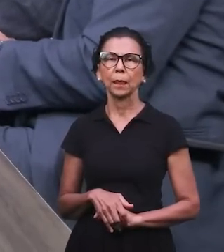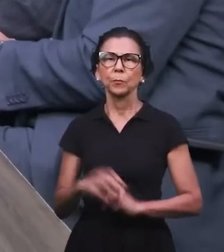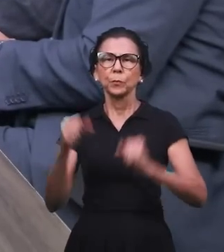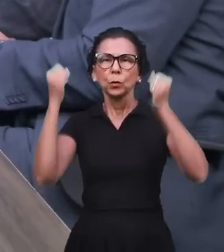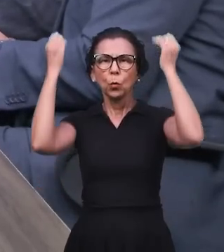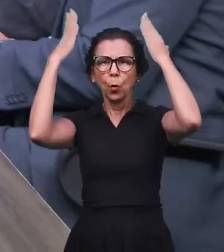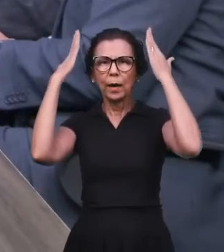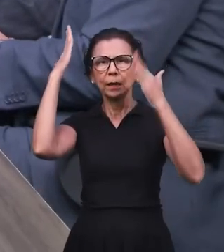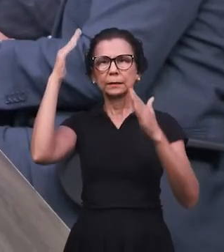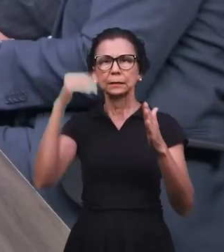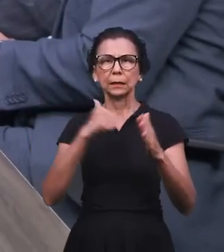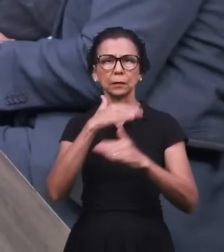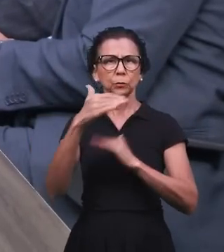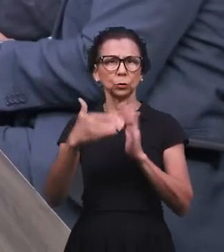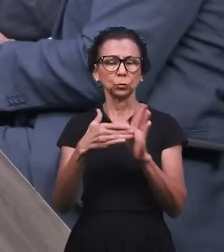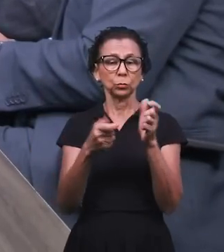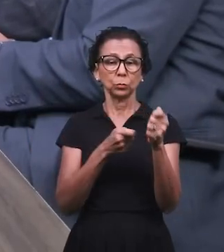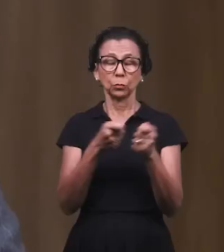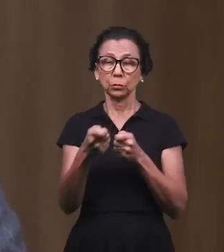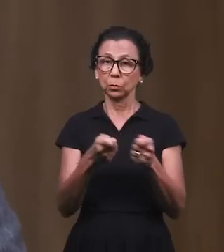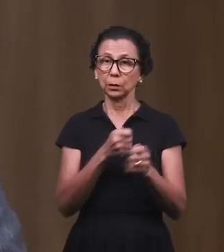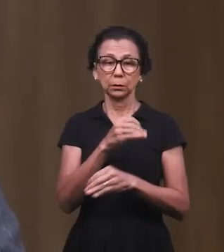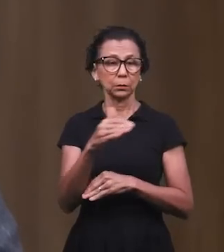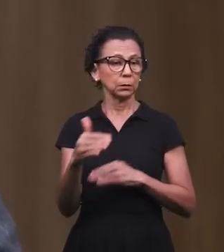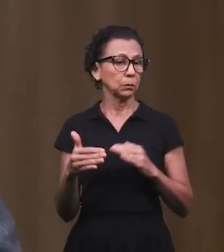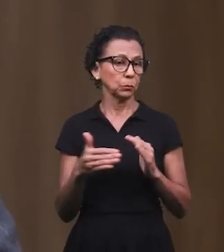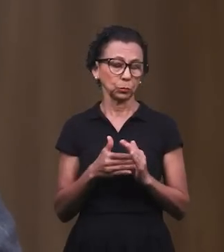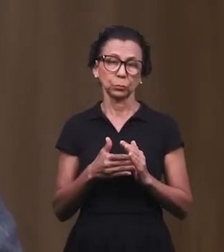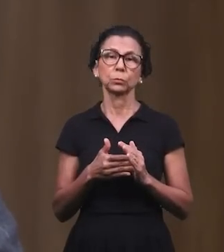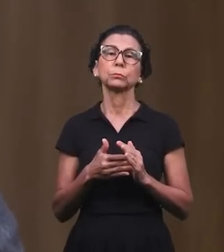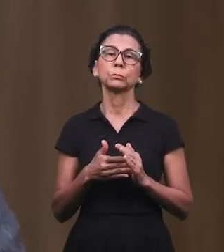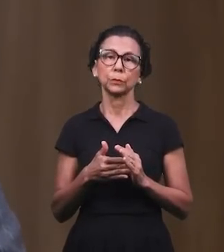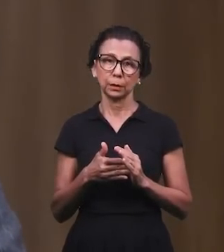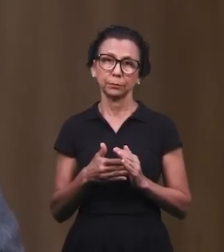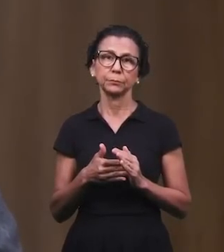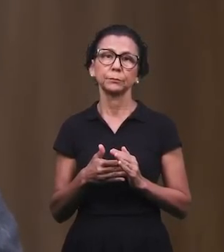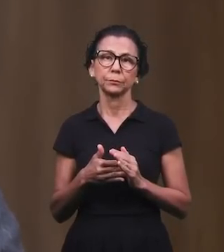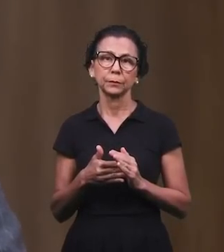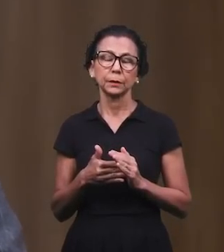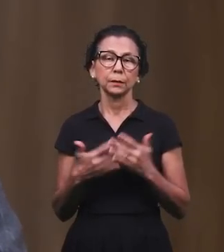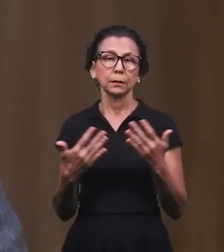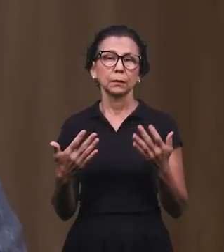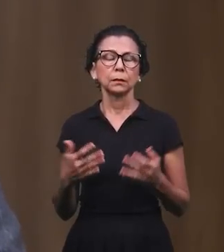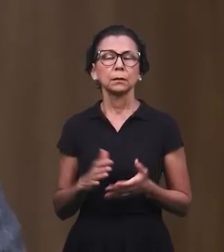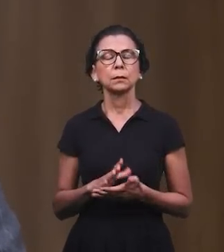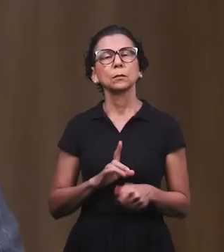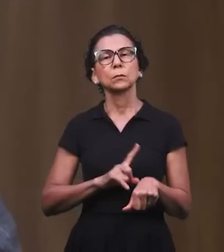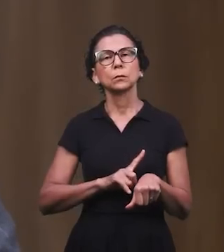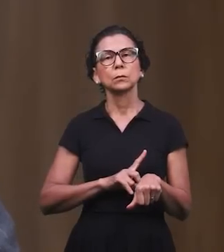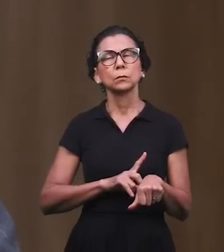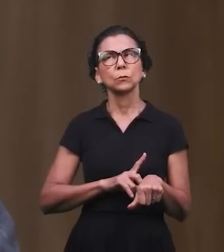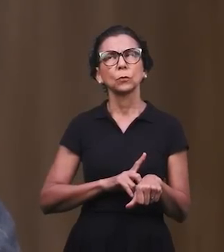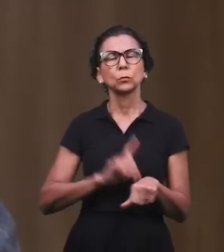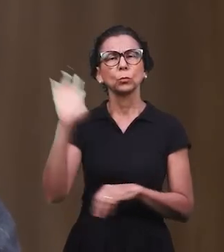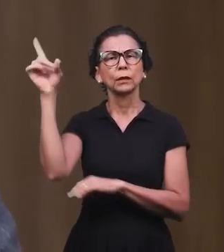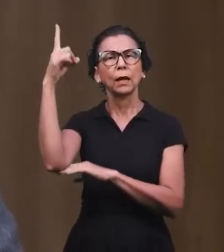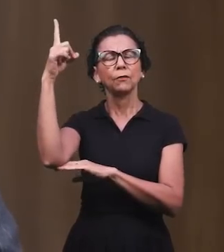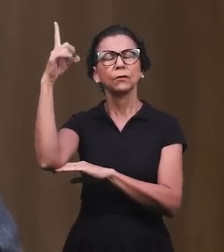acontecem. Então, quando Davi ficou sabendo que havia uma